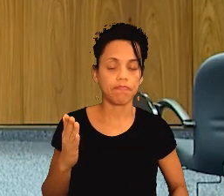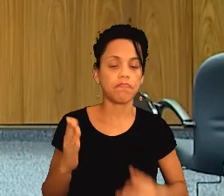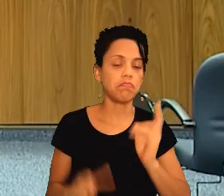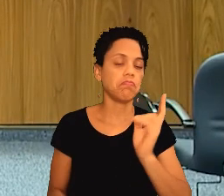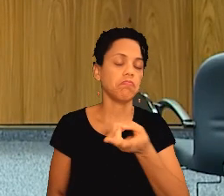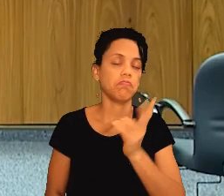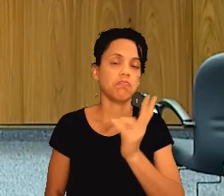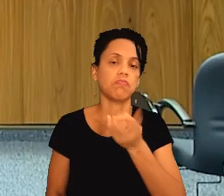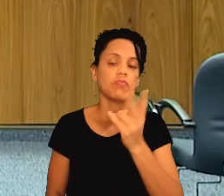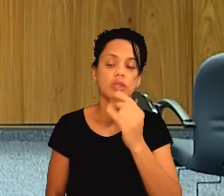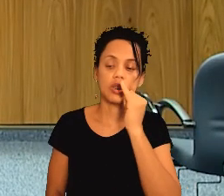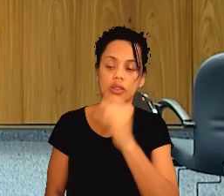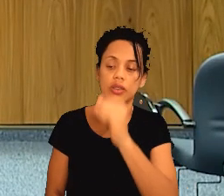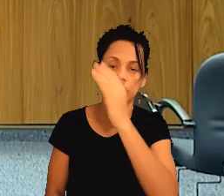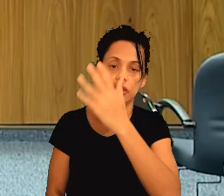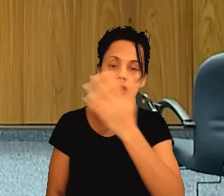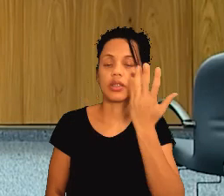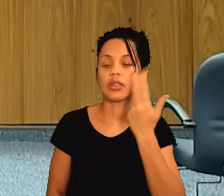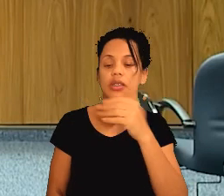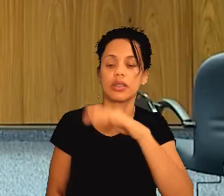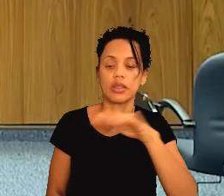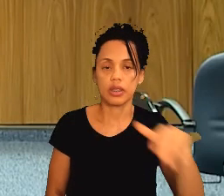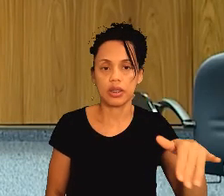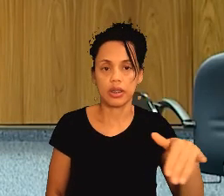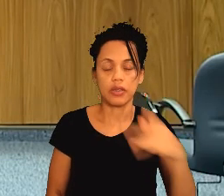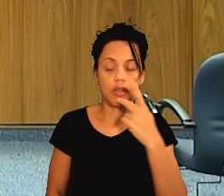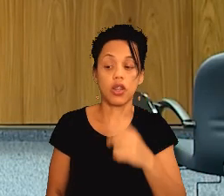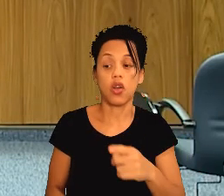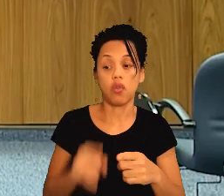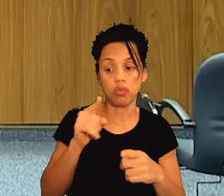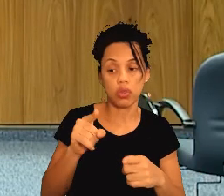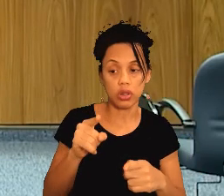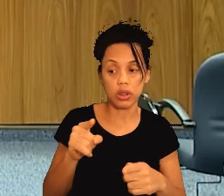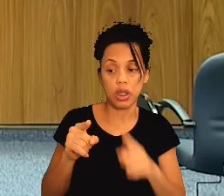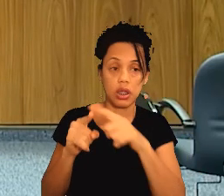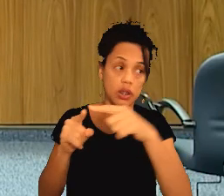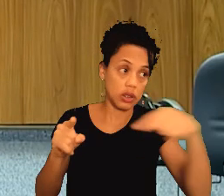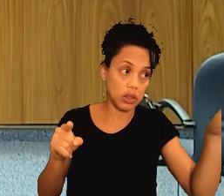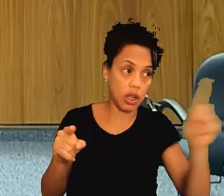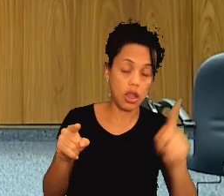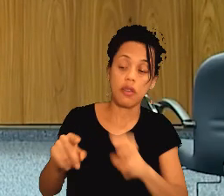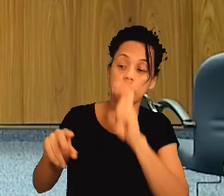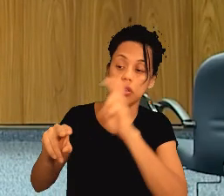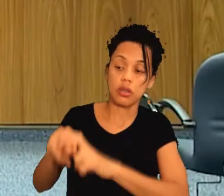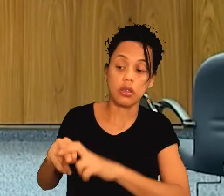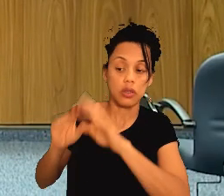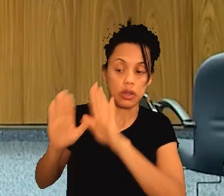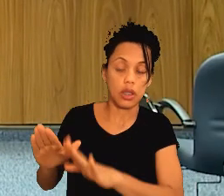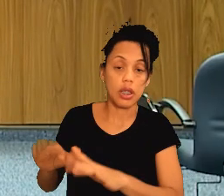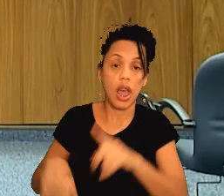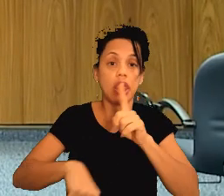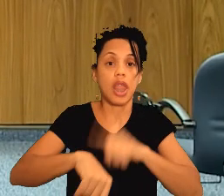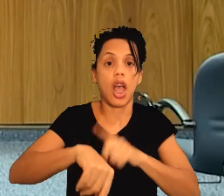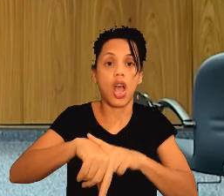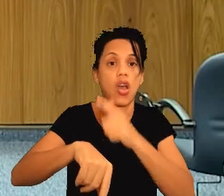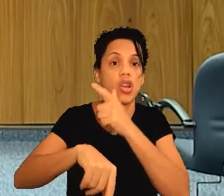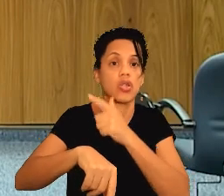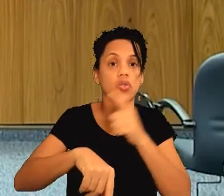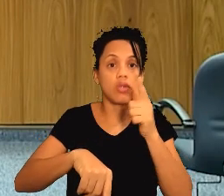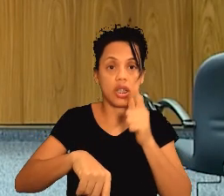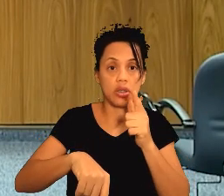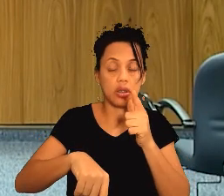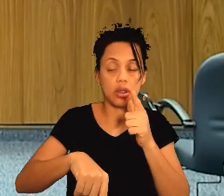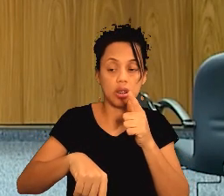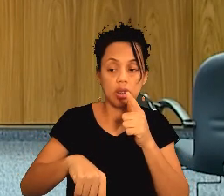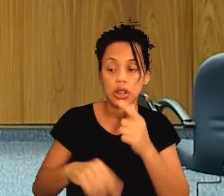se dizia às crianças indígenas para ficarem na classe quando era a hora da merenda escolar.